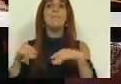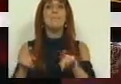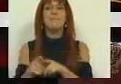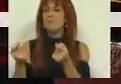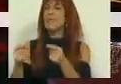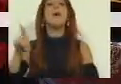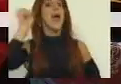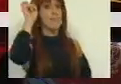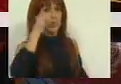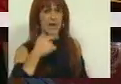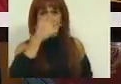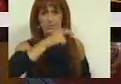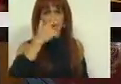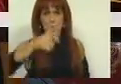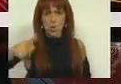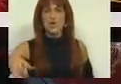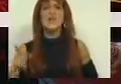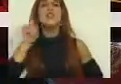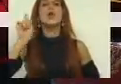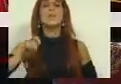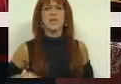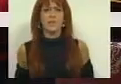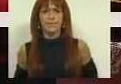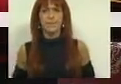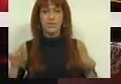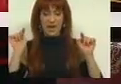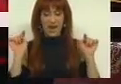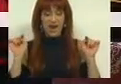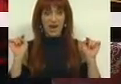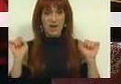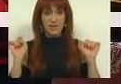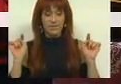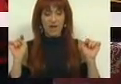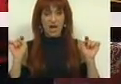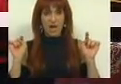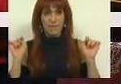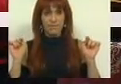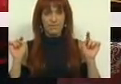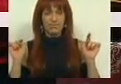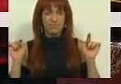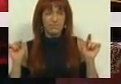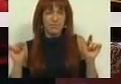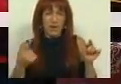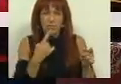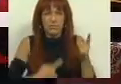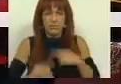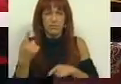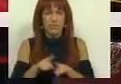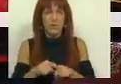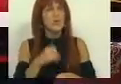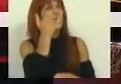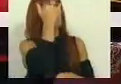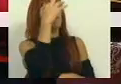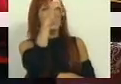mas que é tão importante para as populações. Sra. Presidente, não deixa de ser estranho que estando ali